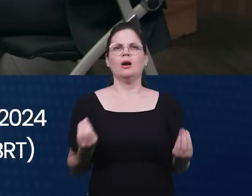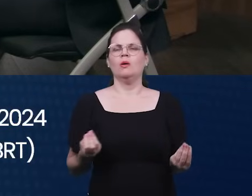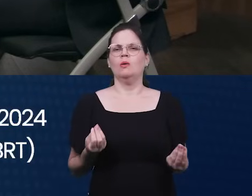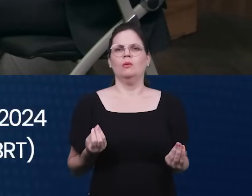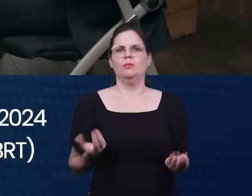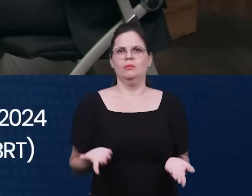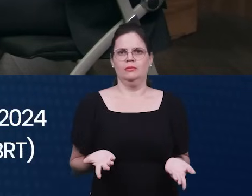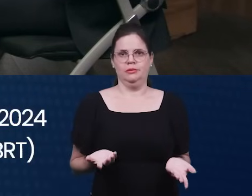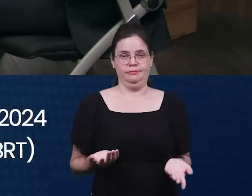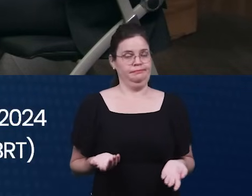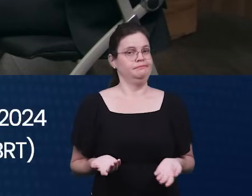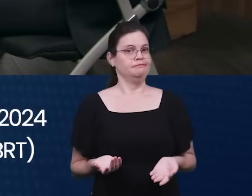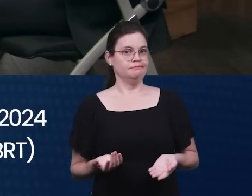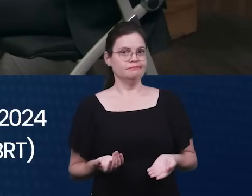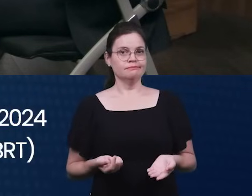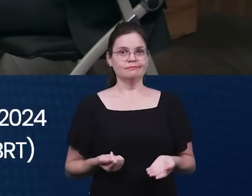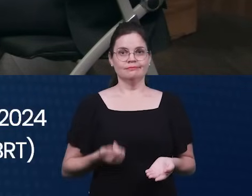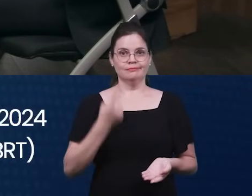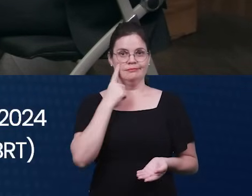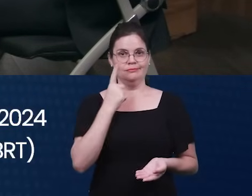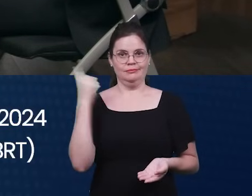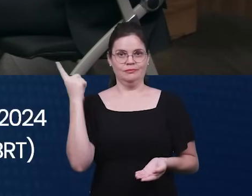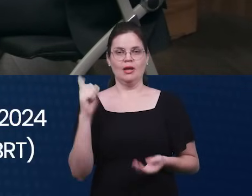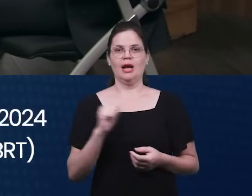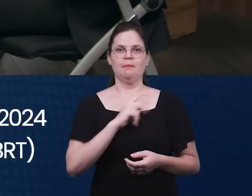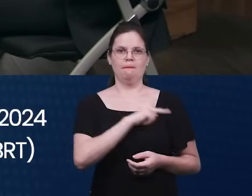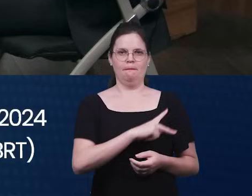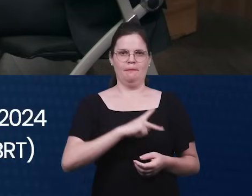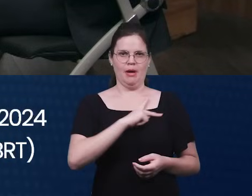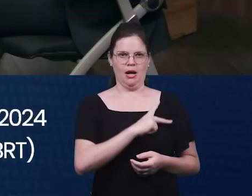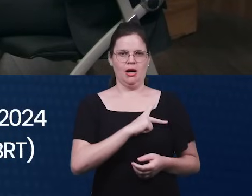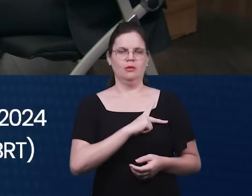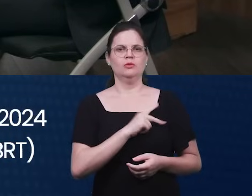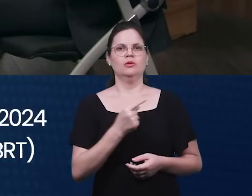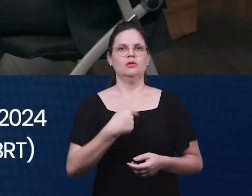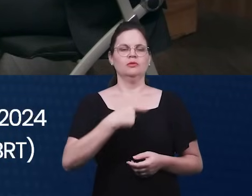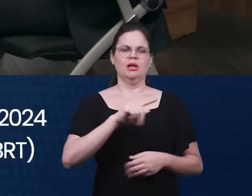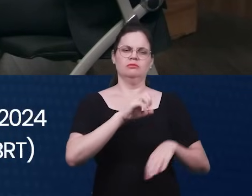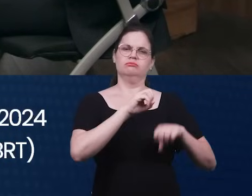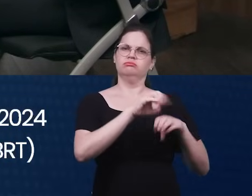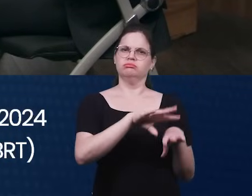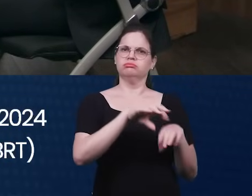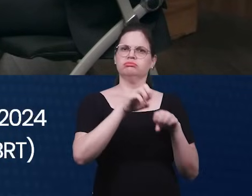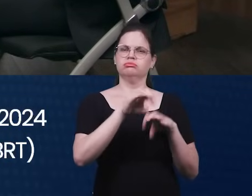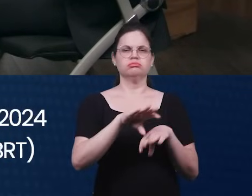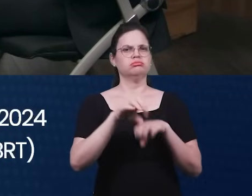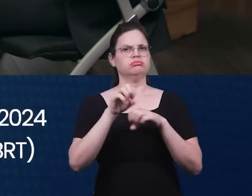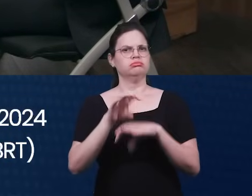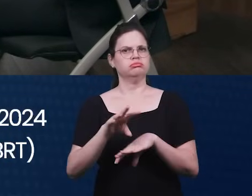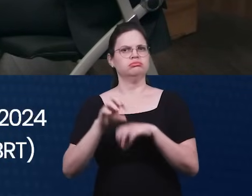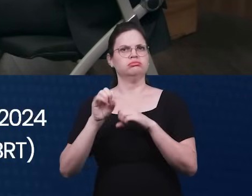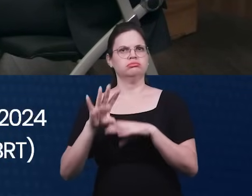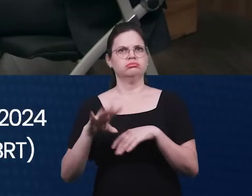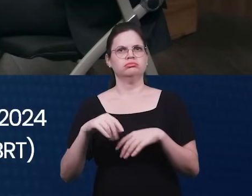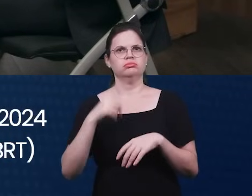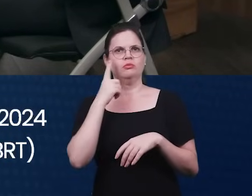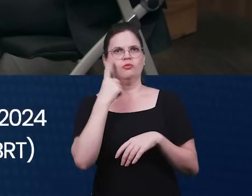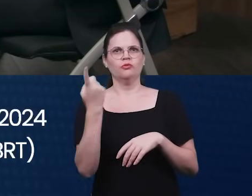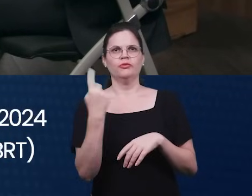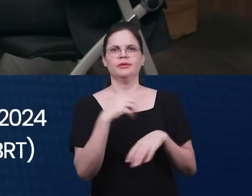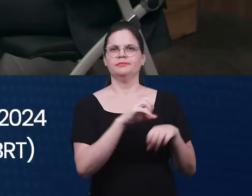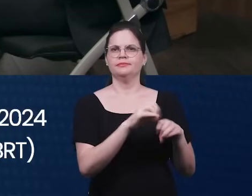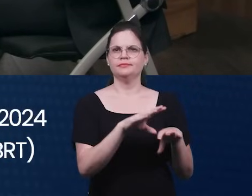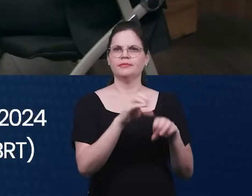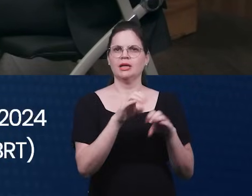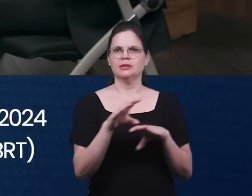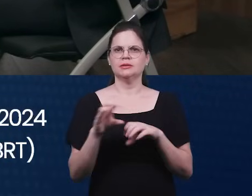então alguns isso aqui se refere também a Paulo estavam ensinando a a primeiro essa parte da seita dos